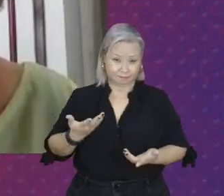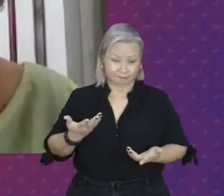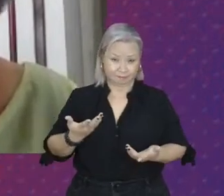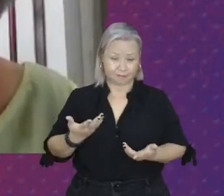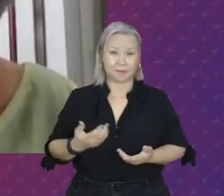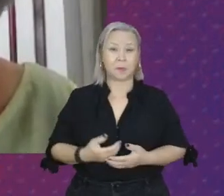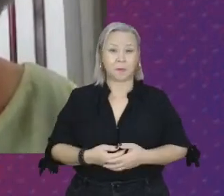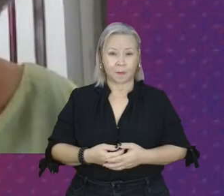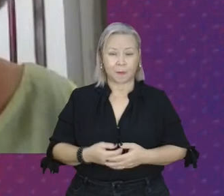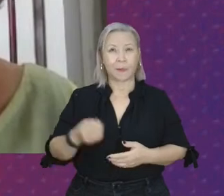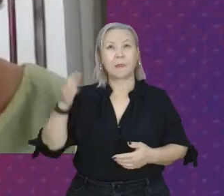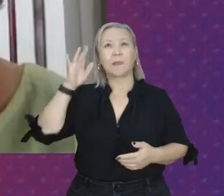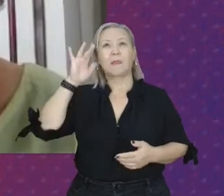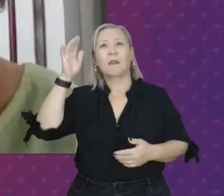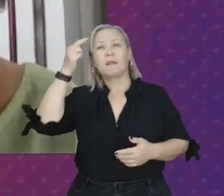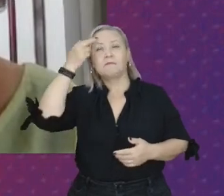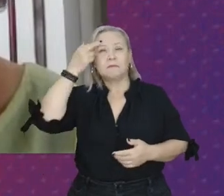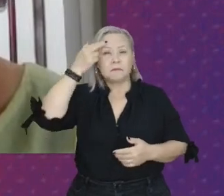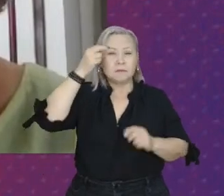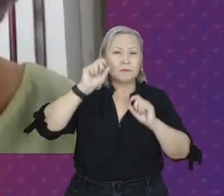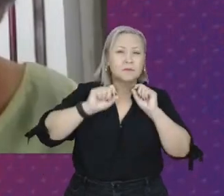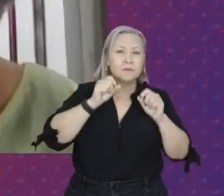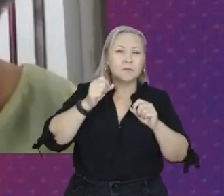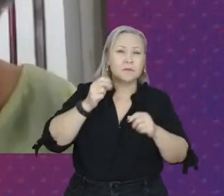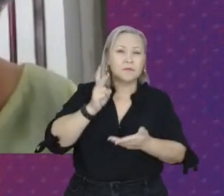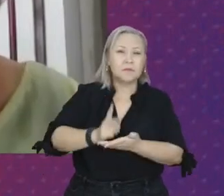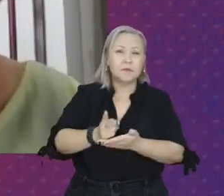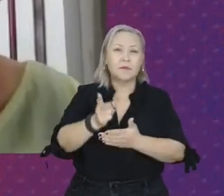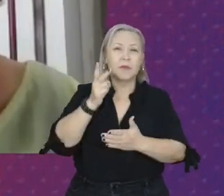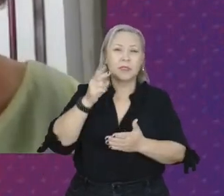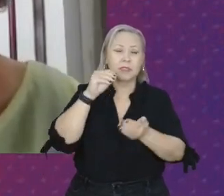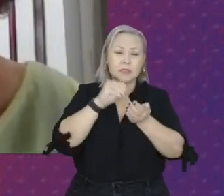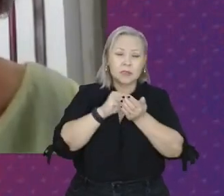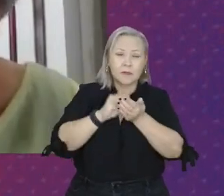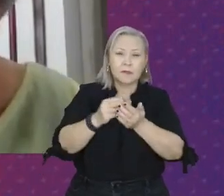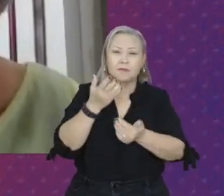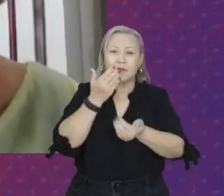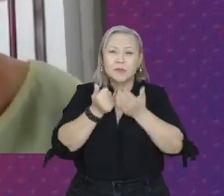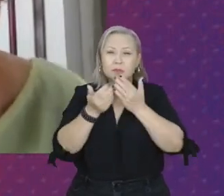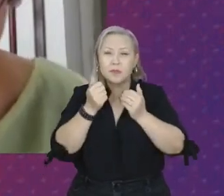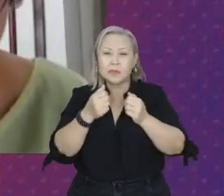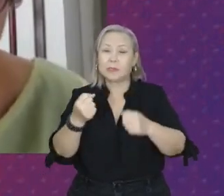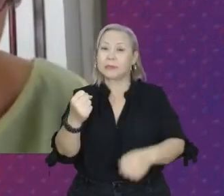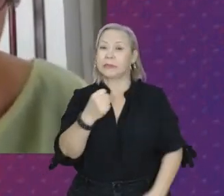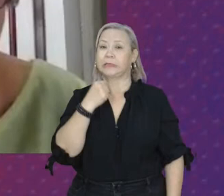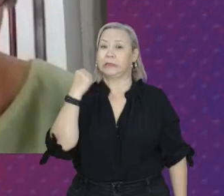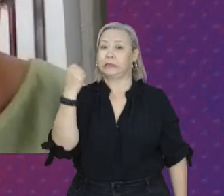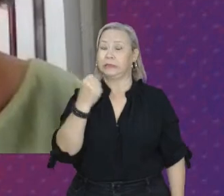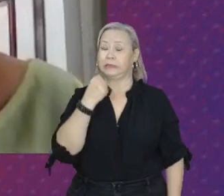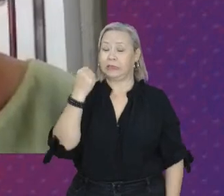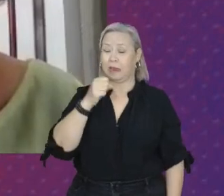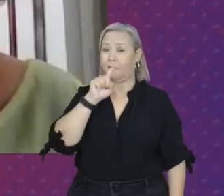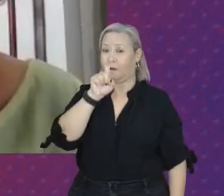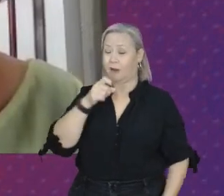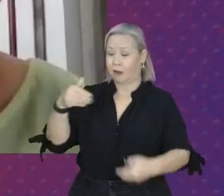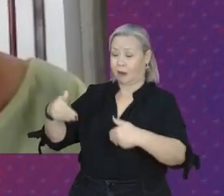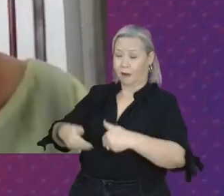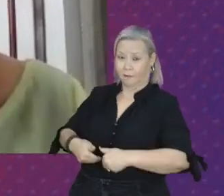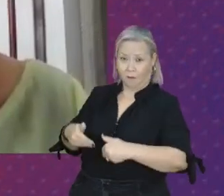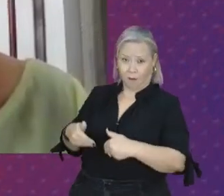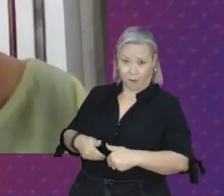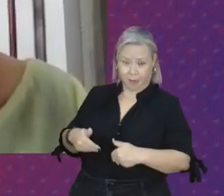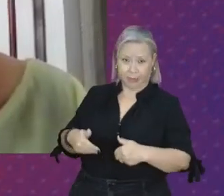E imaginem a prevalência da insegurança alimentar grave, ou seja, da fome,